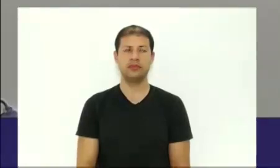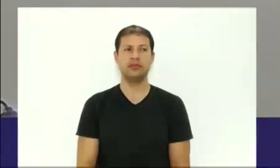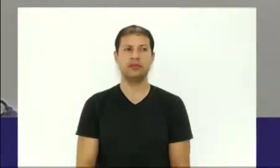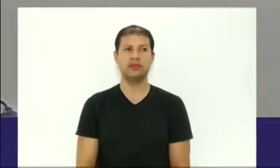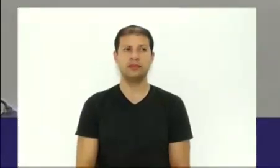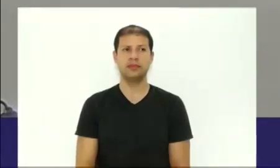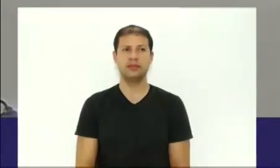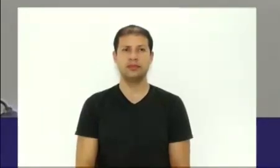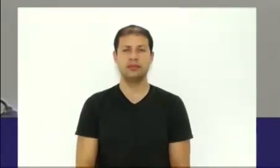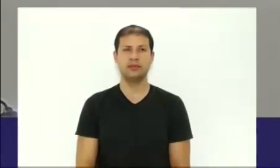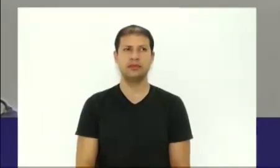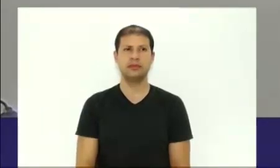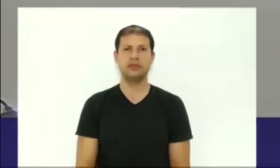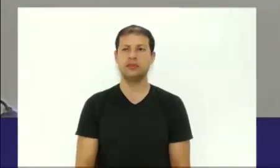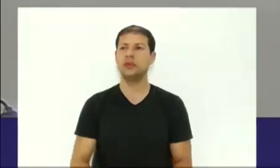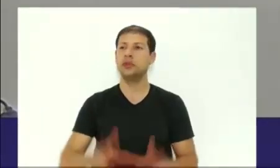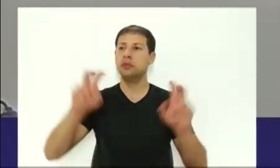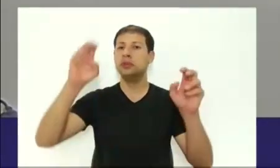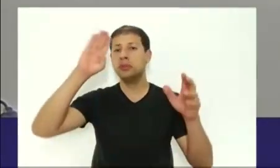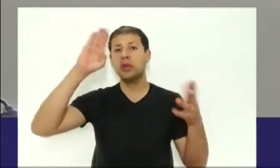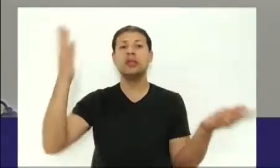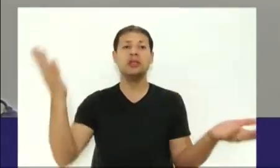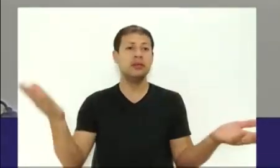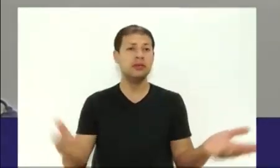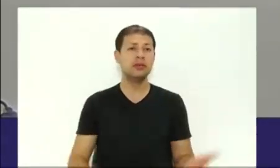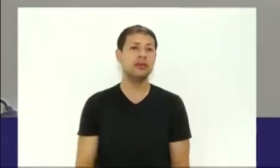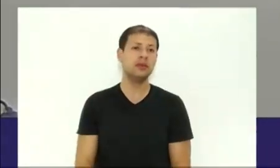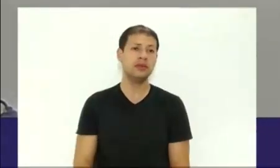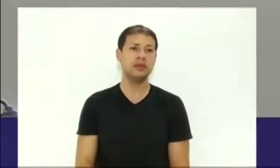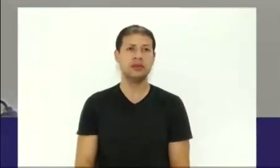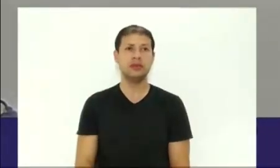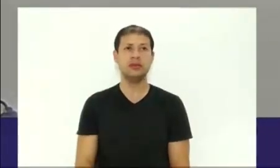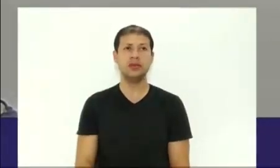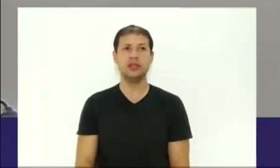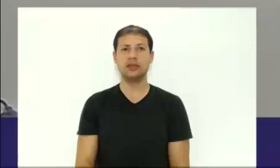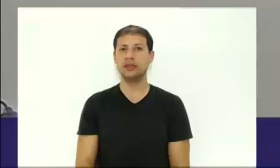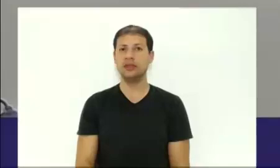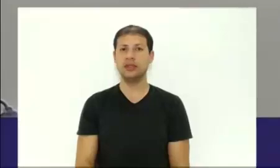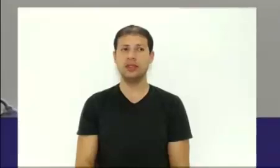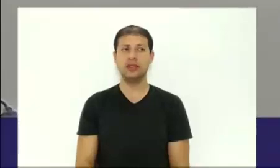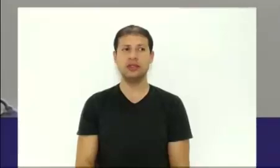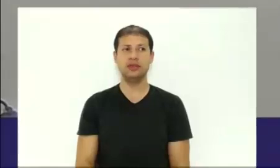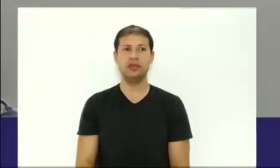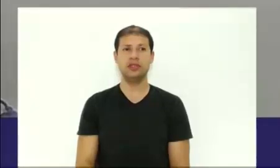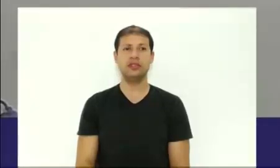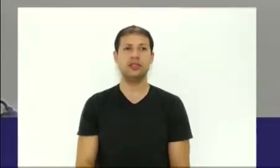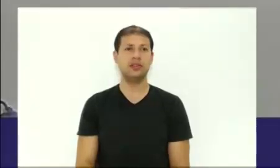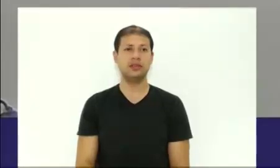Cadê a ordem do dia, meu?